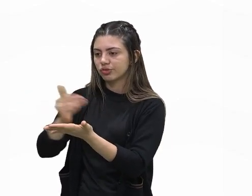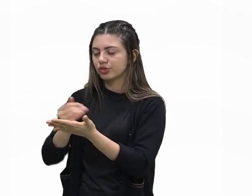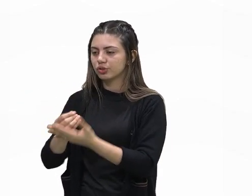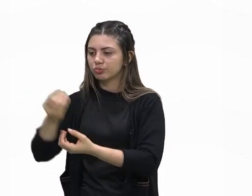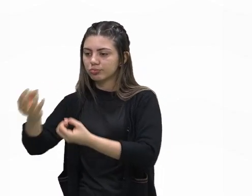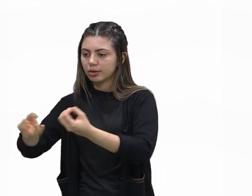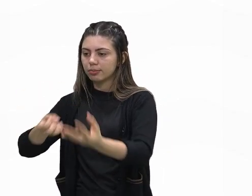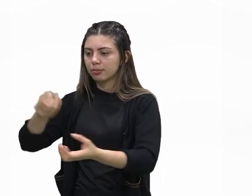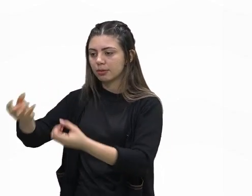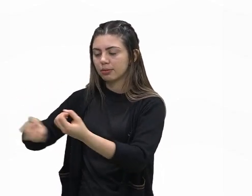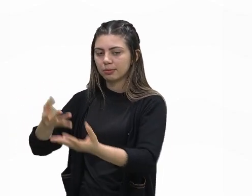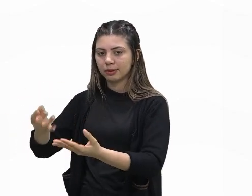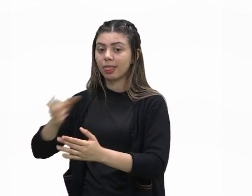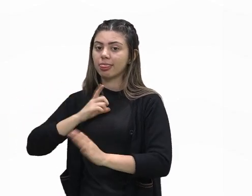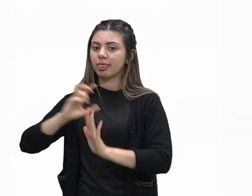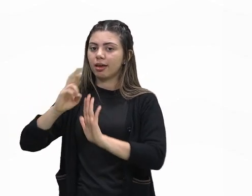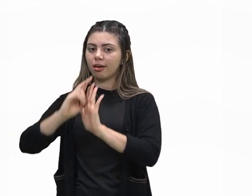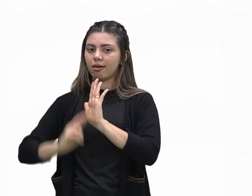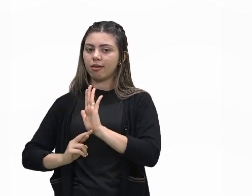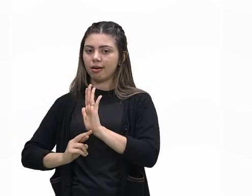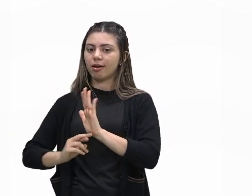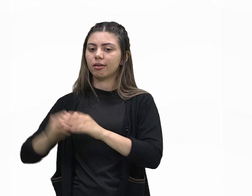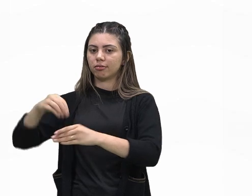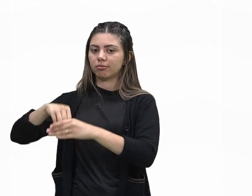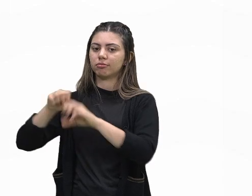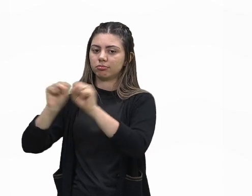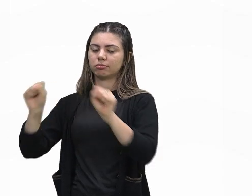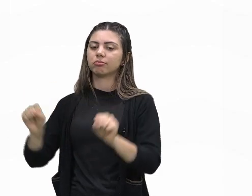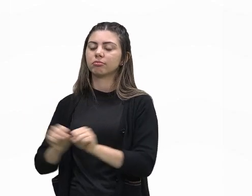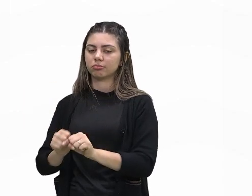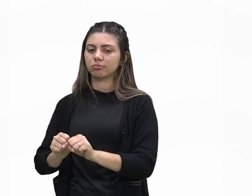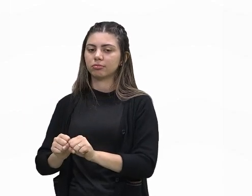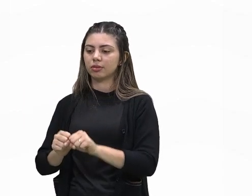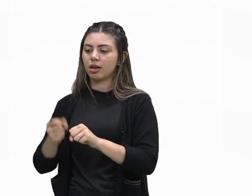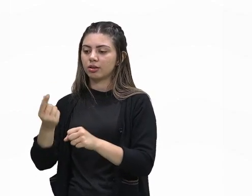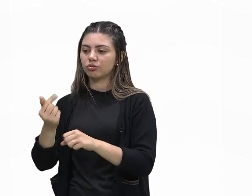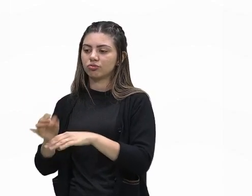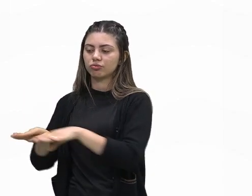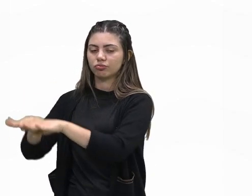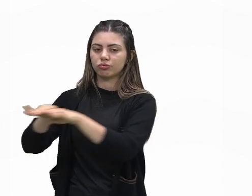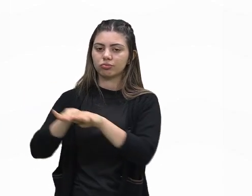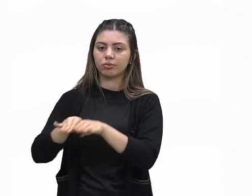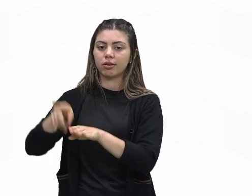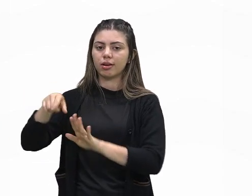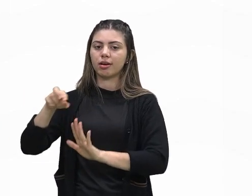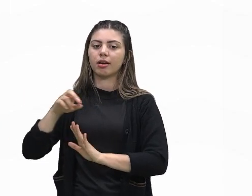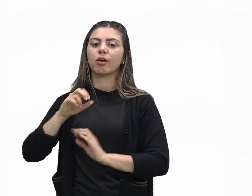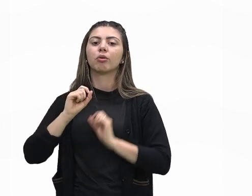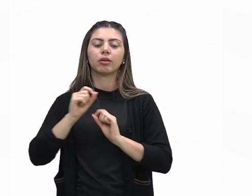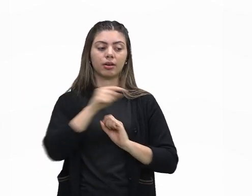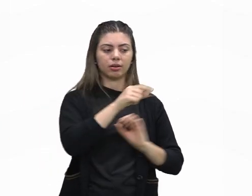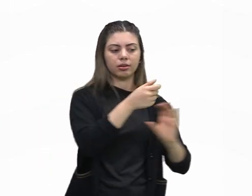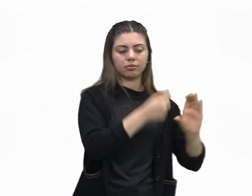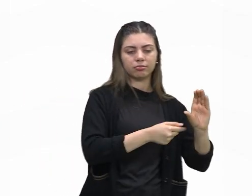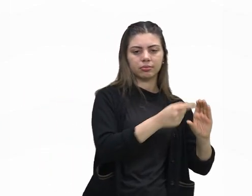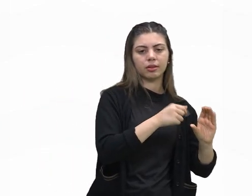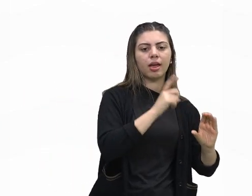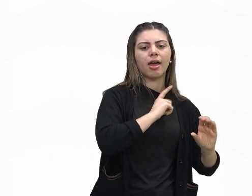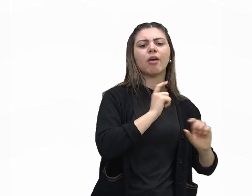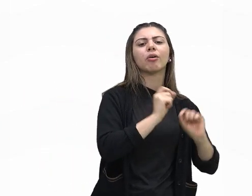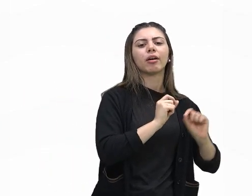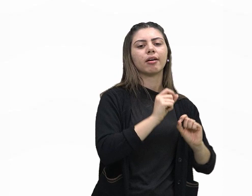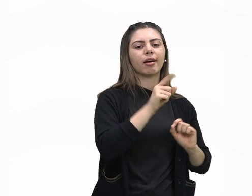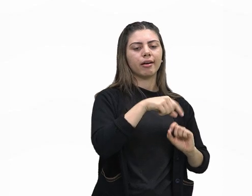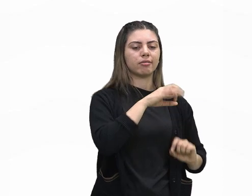as regras colocadas dentro do sistema, né? O sistema capitalista, a regra é o salário mínimo. Tem um salário